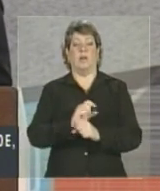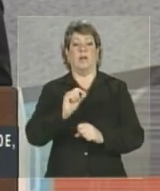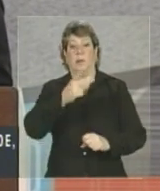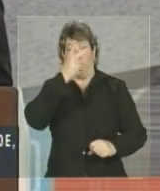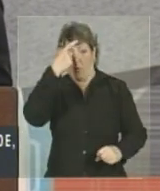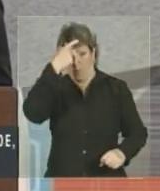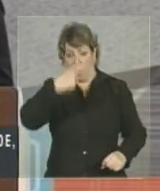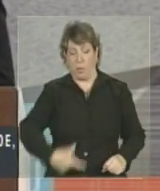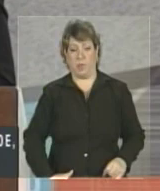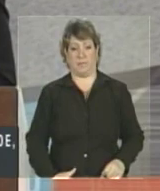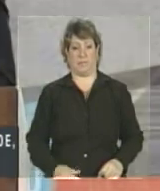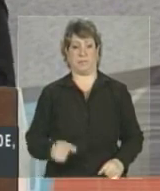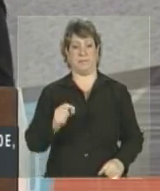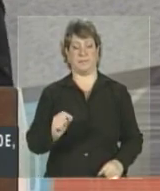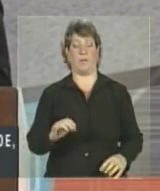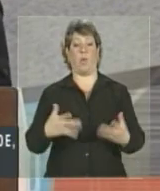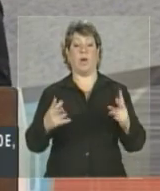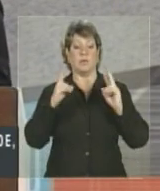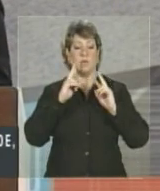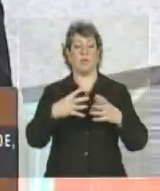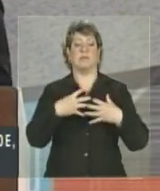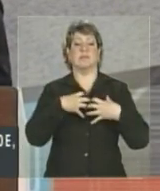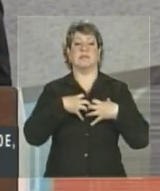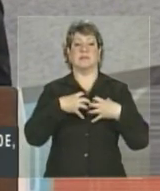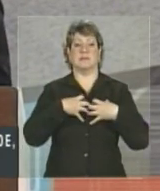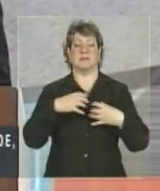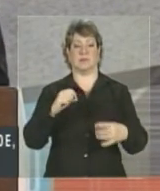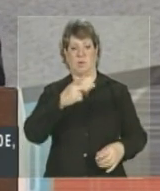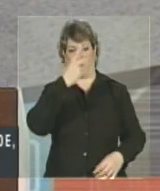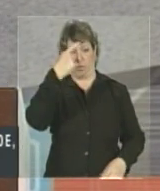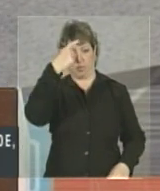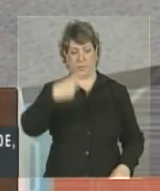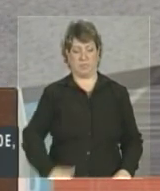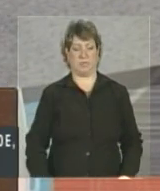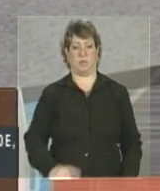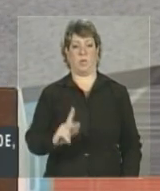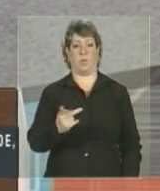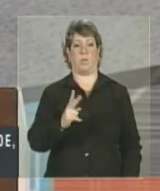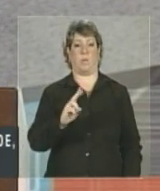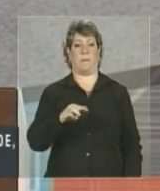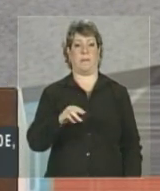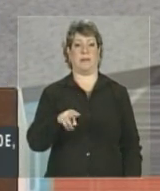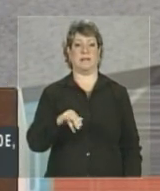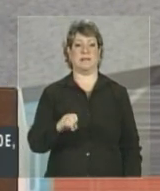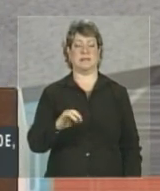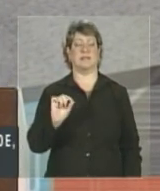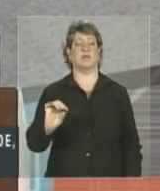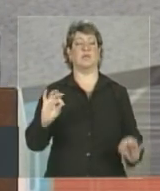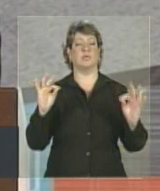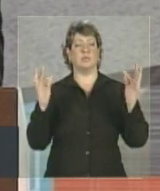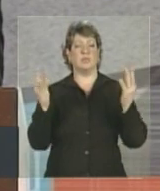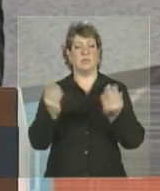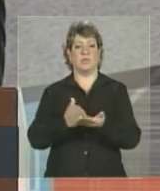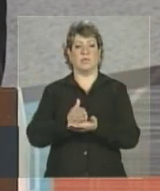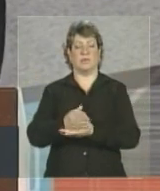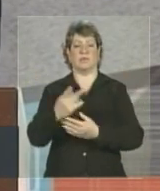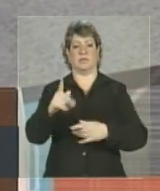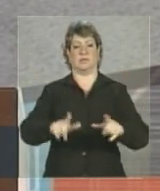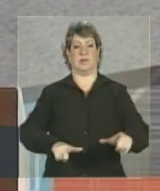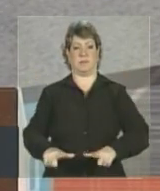humana, ao olhar humanista que representa o ponto focal de todas as ações da sua